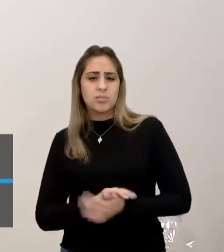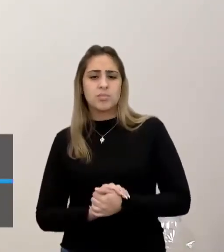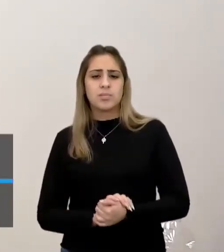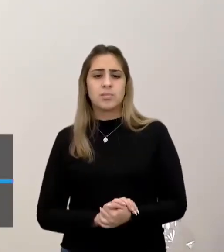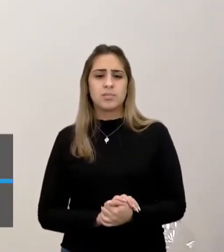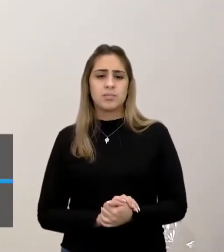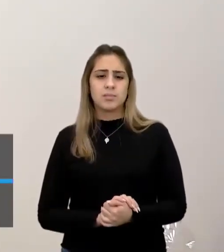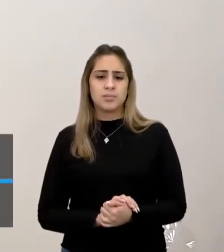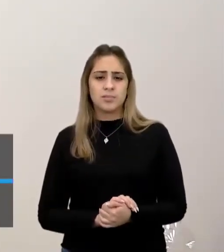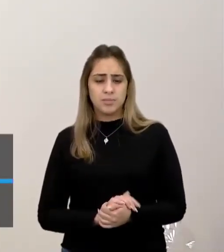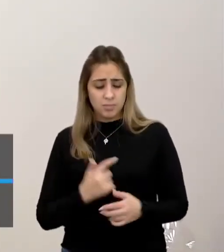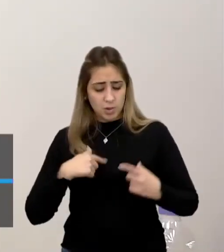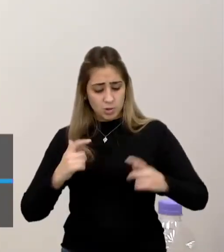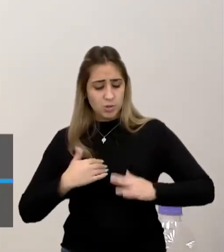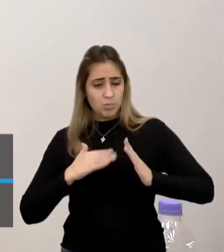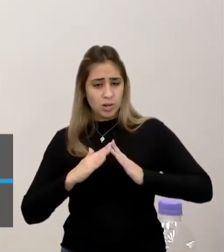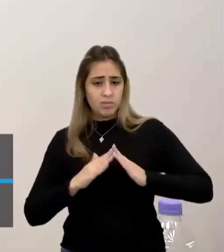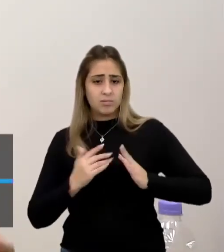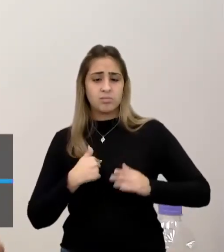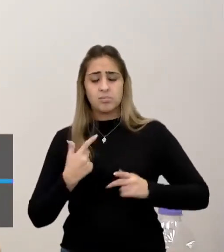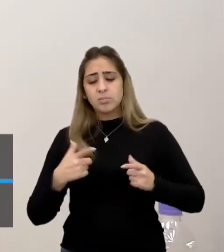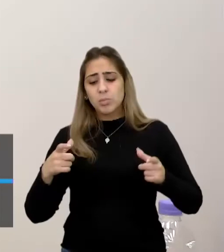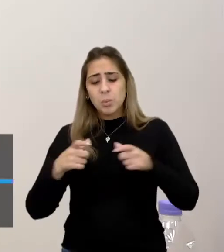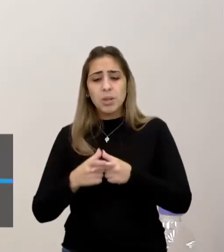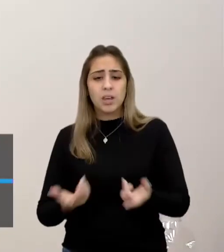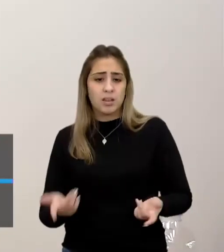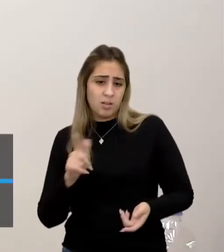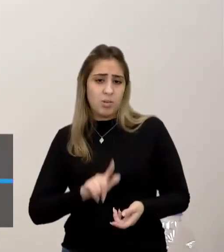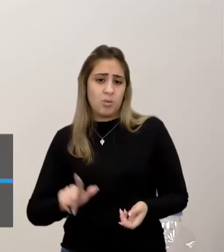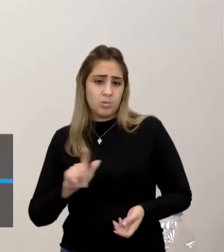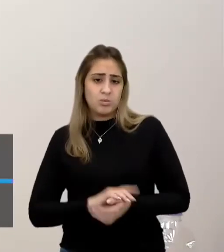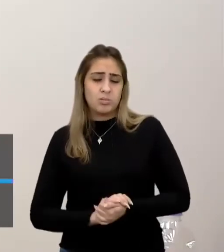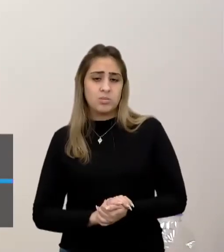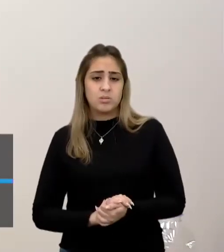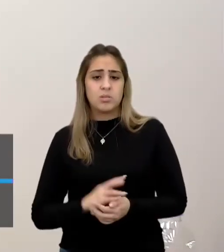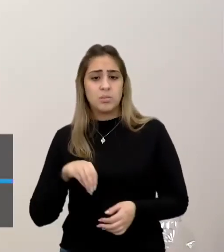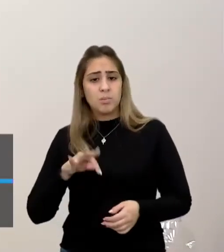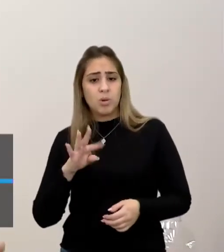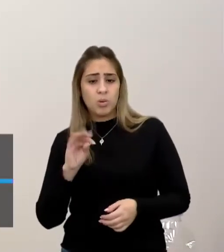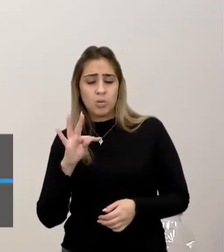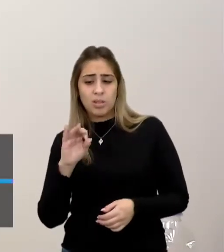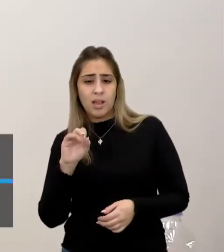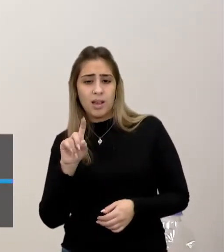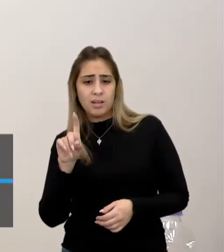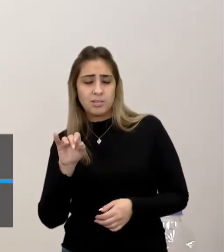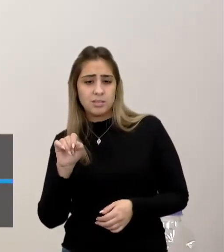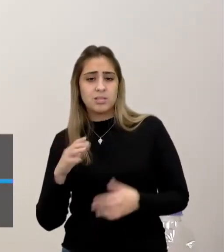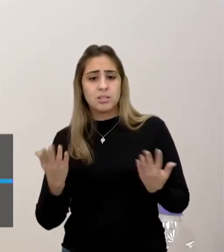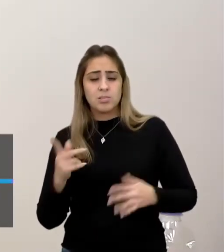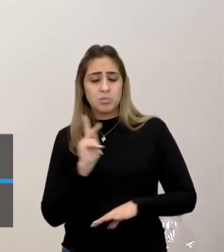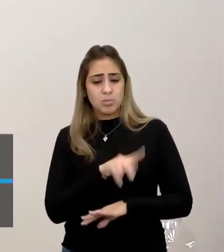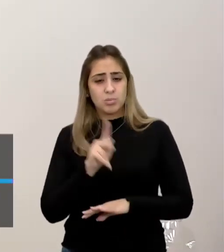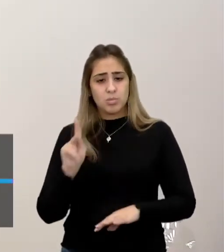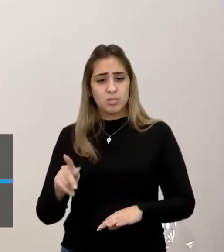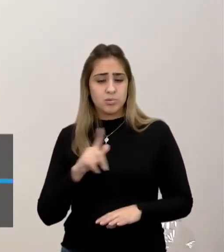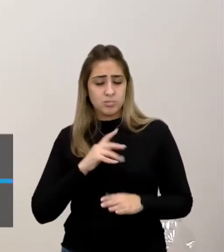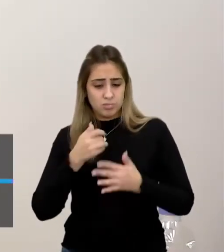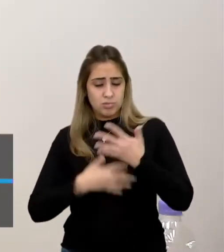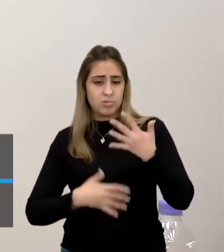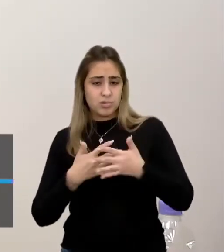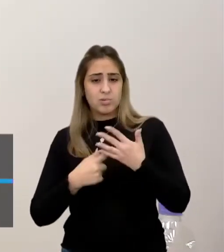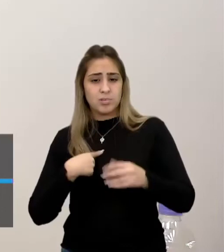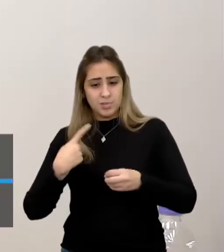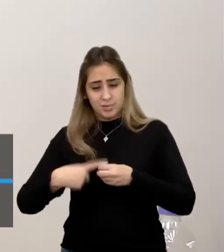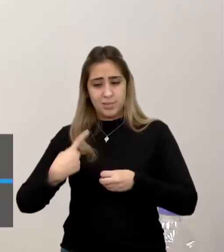deslocar dentro da cidade onde eu morava. Era uma cidade pequena, claro, né? Era o mototáxi. Então, se algum professor aqui no chat